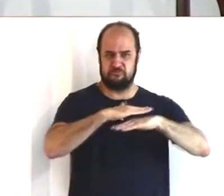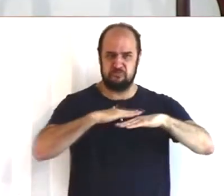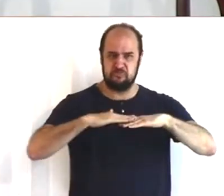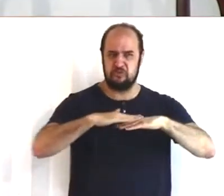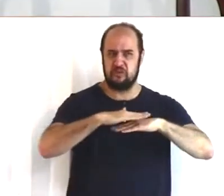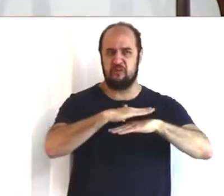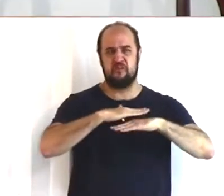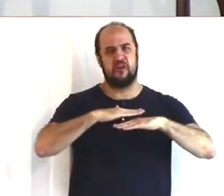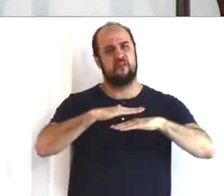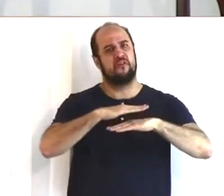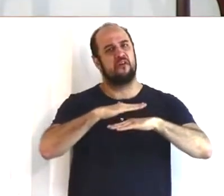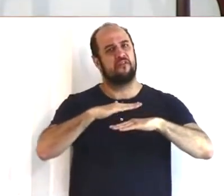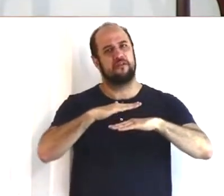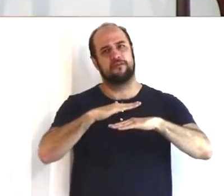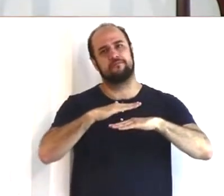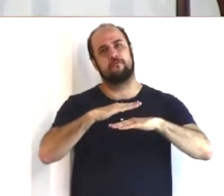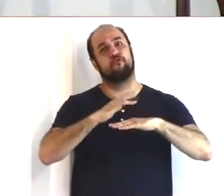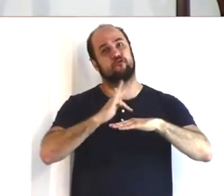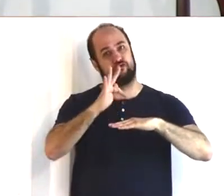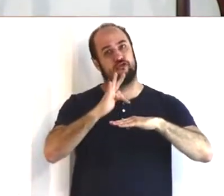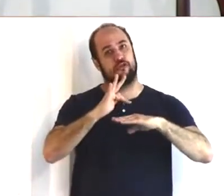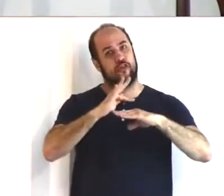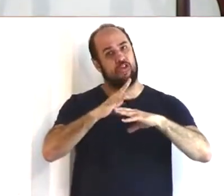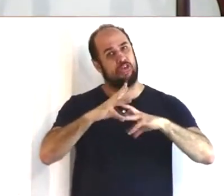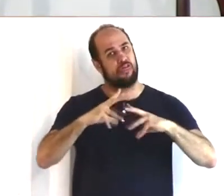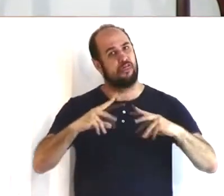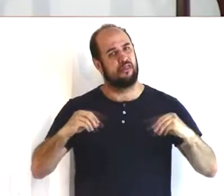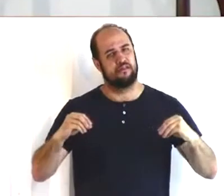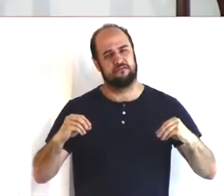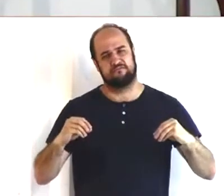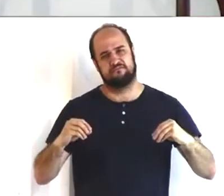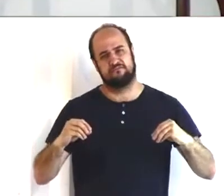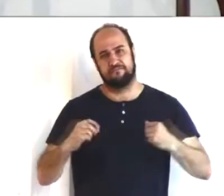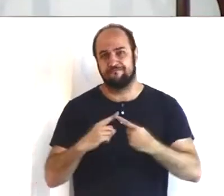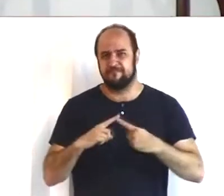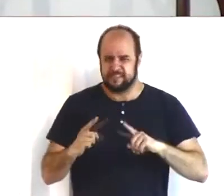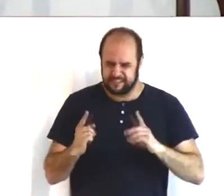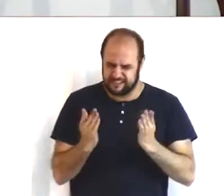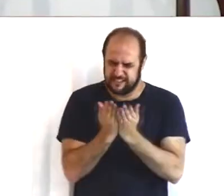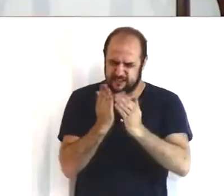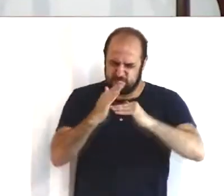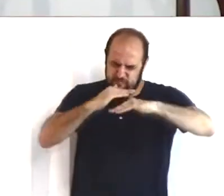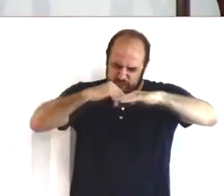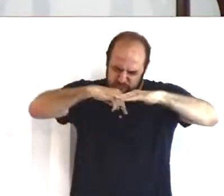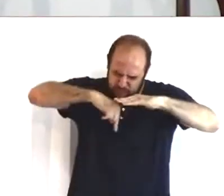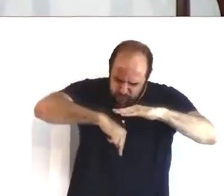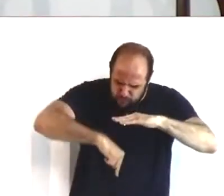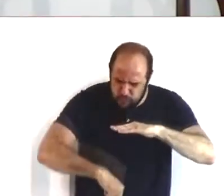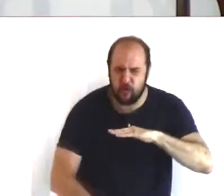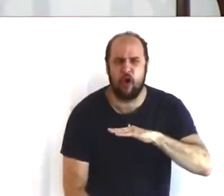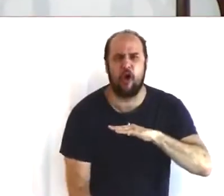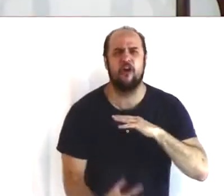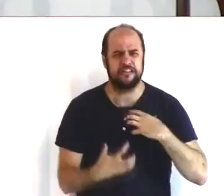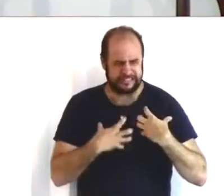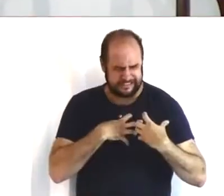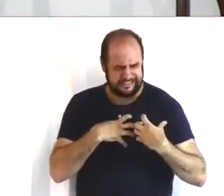dentro daquele coração que aprendeu a passar por situações difíceis da vida e sabe dizer